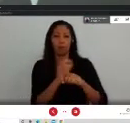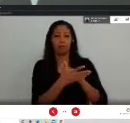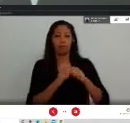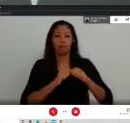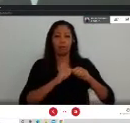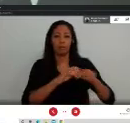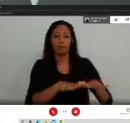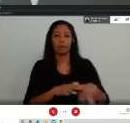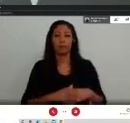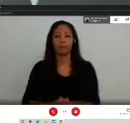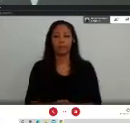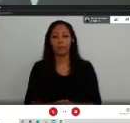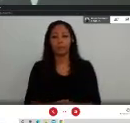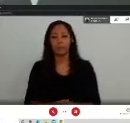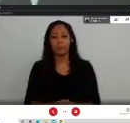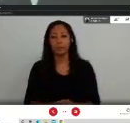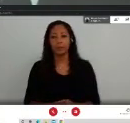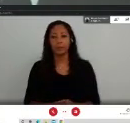Vereador Éder,